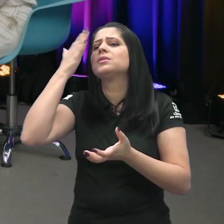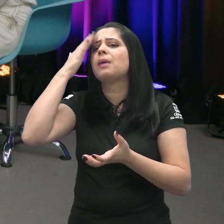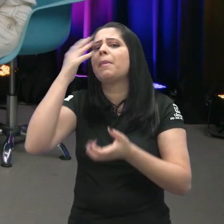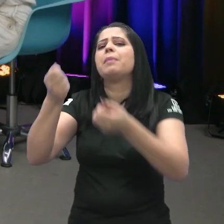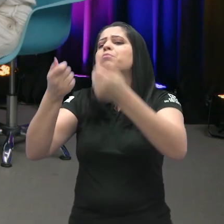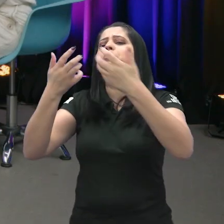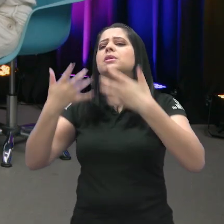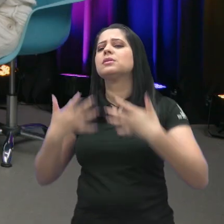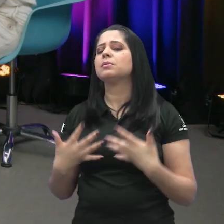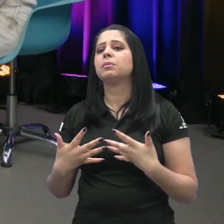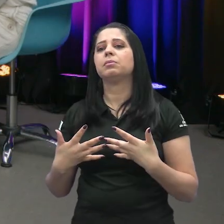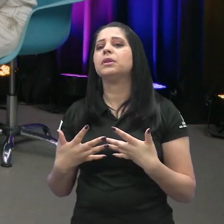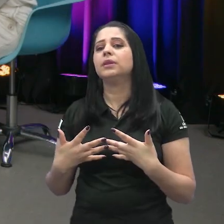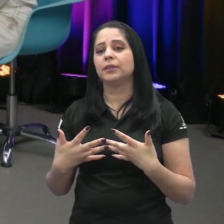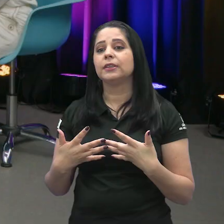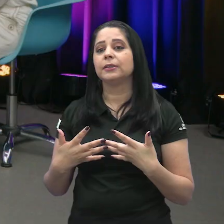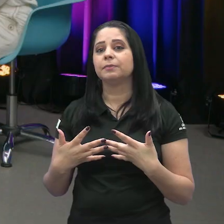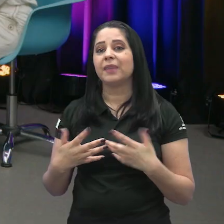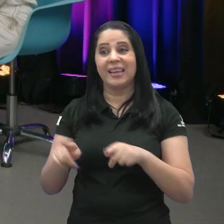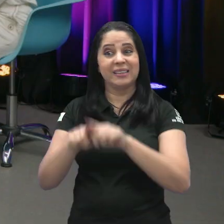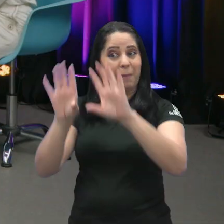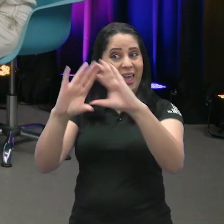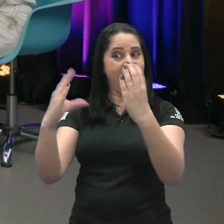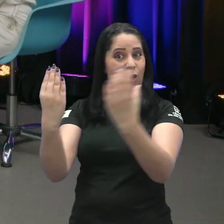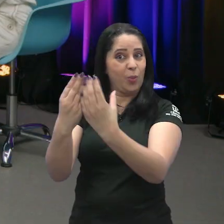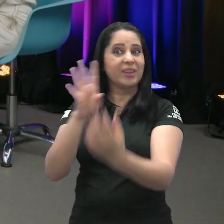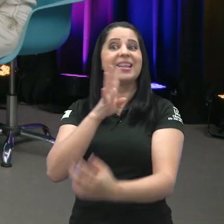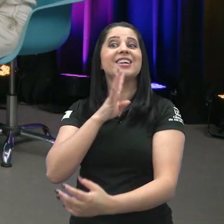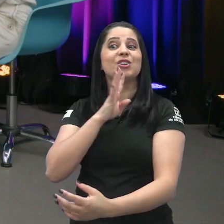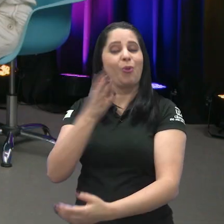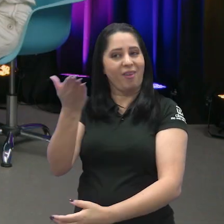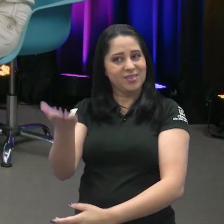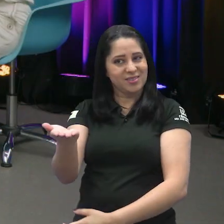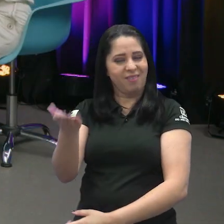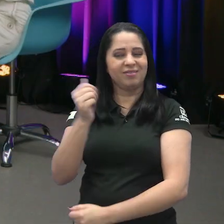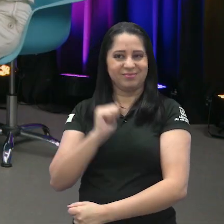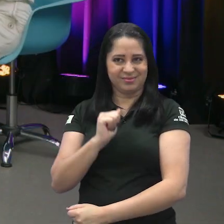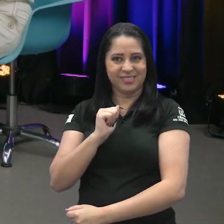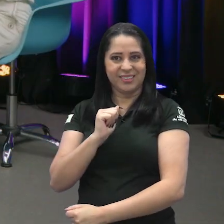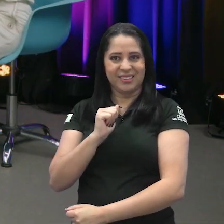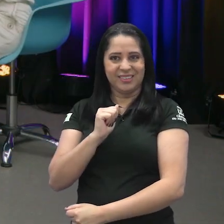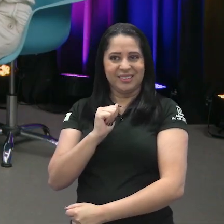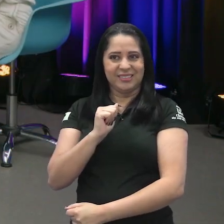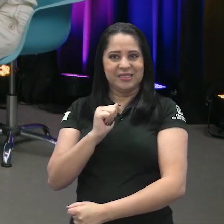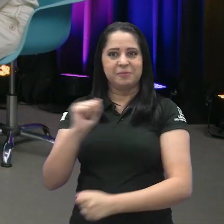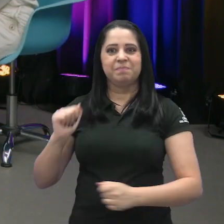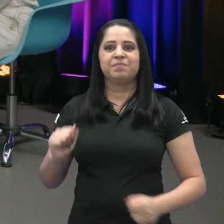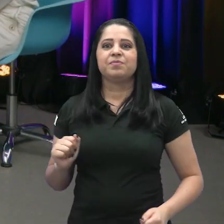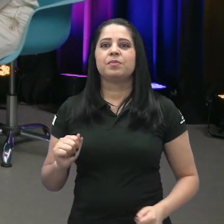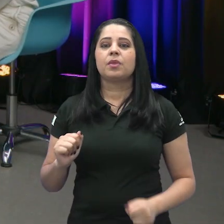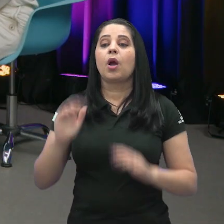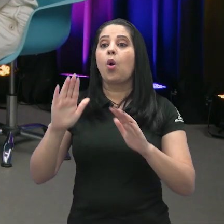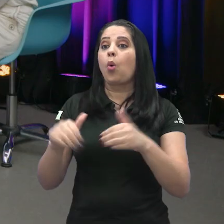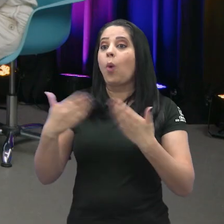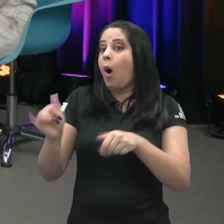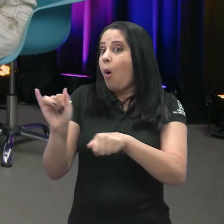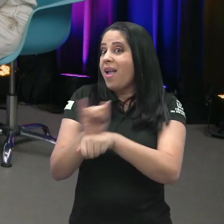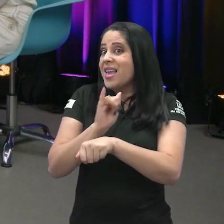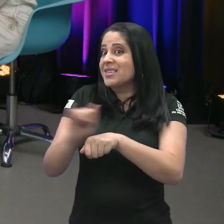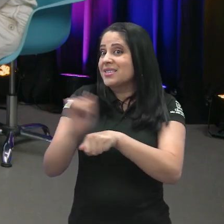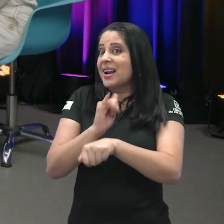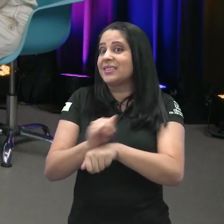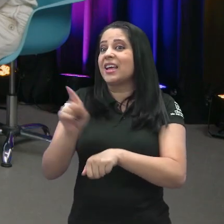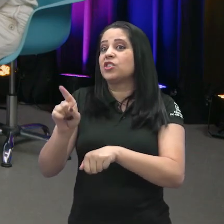queria saber de você, e também para que a comunidade conheça mais, não só do vereador, mas também da pessoa do Zé Luiz.